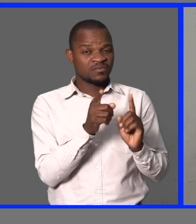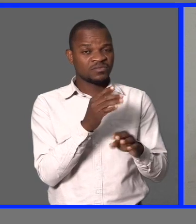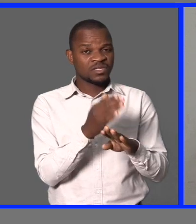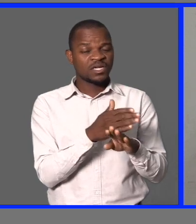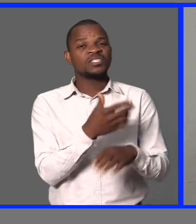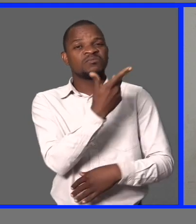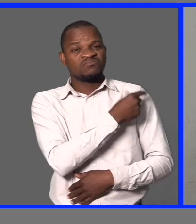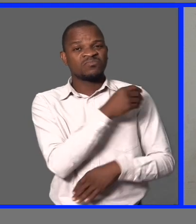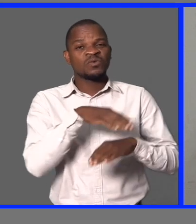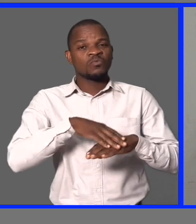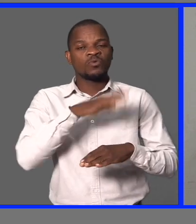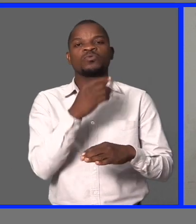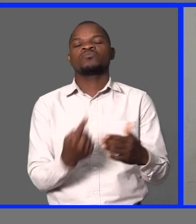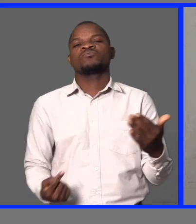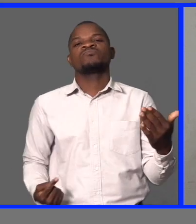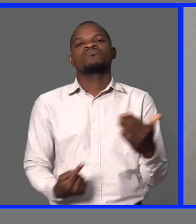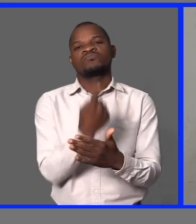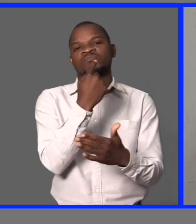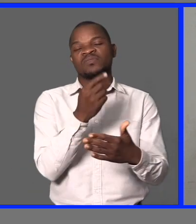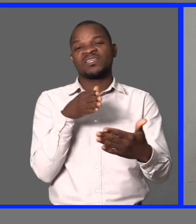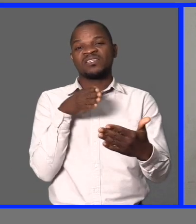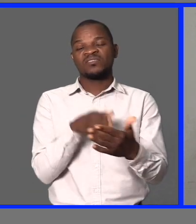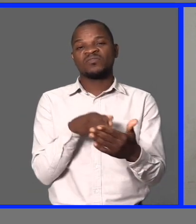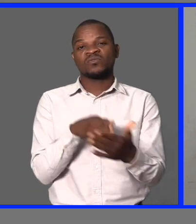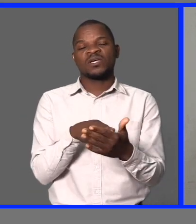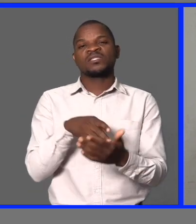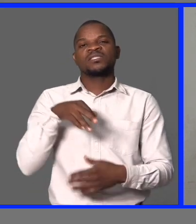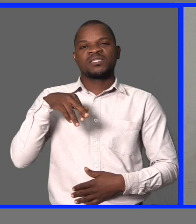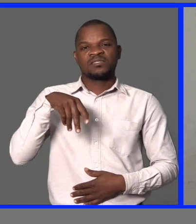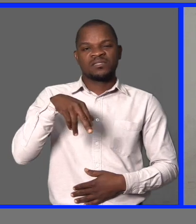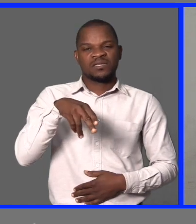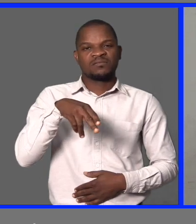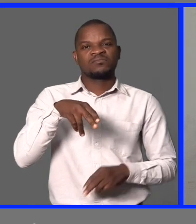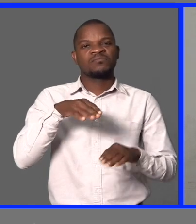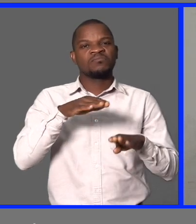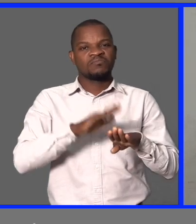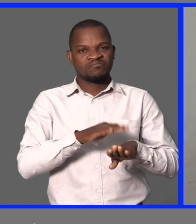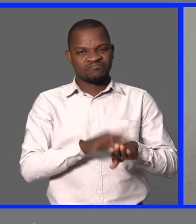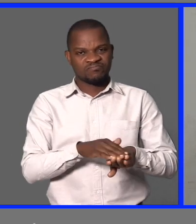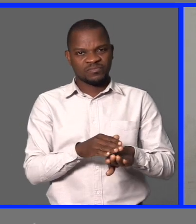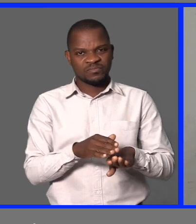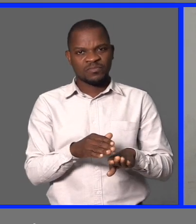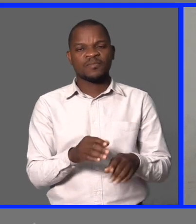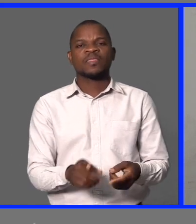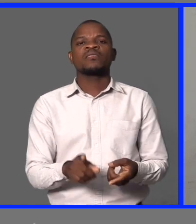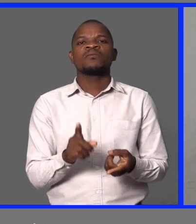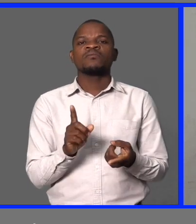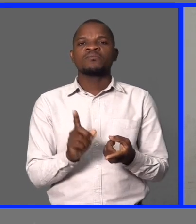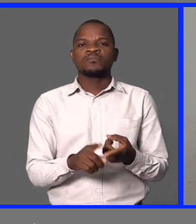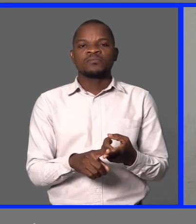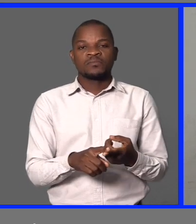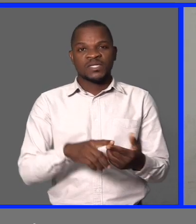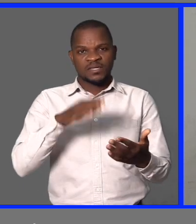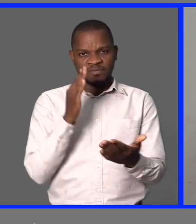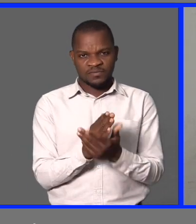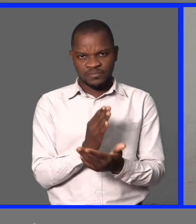injeções que prenderam os músculos para não poder mais se esticar os pés. Então, é isso que se